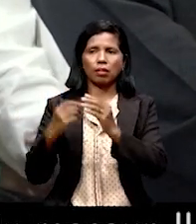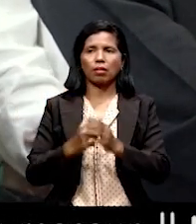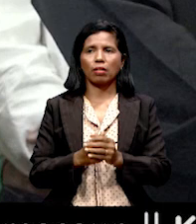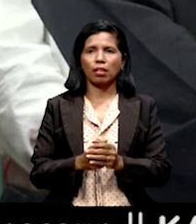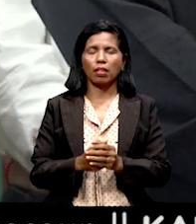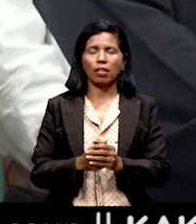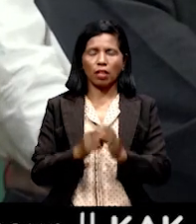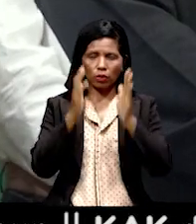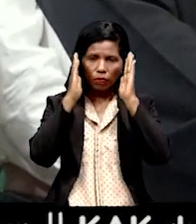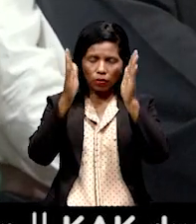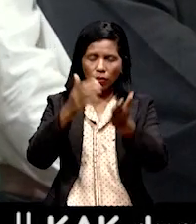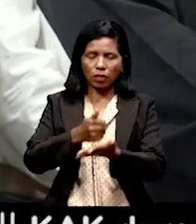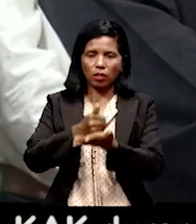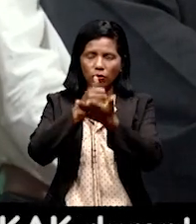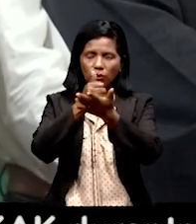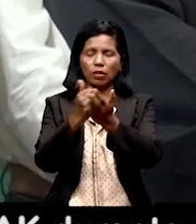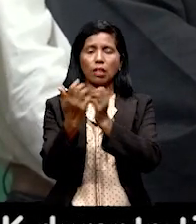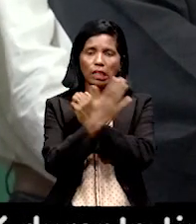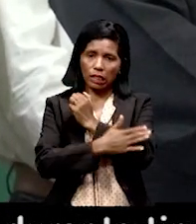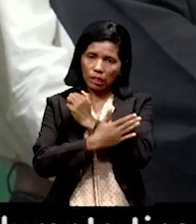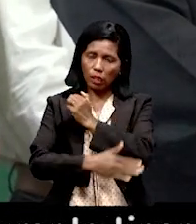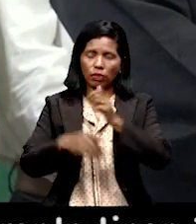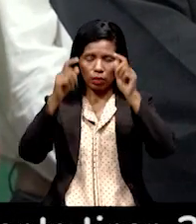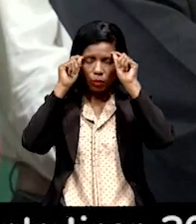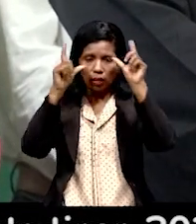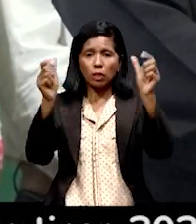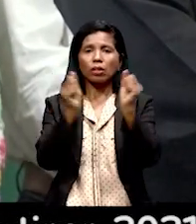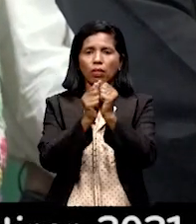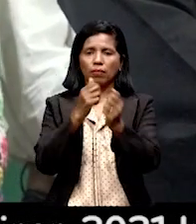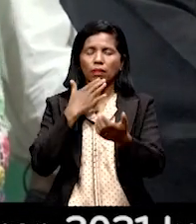aku tahu mata bansau Timor Leste hodia.